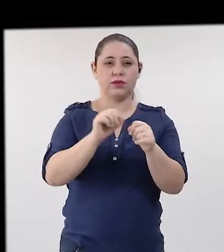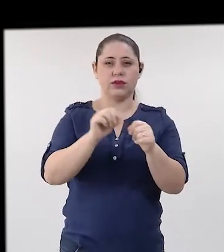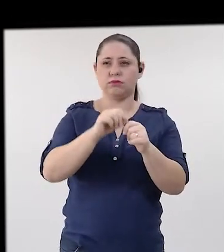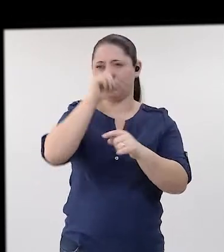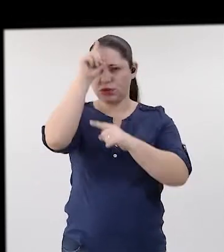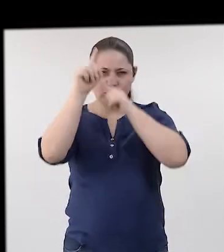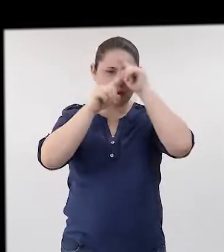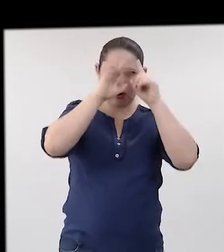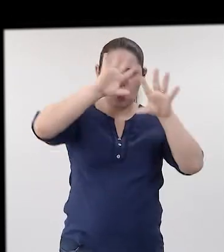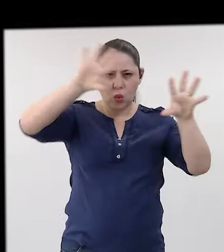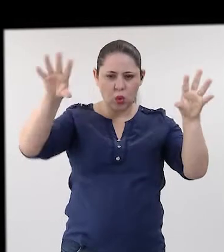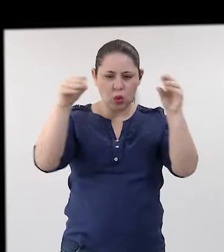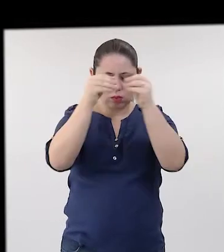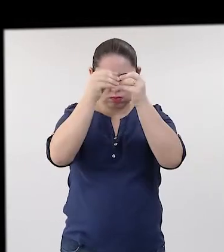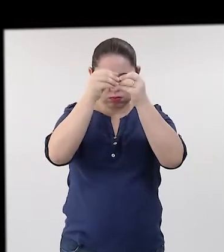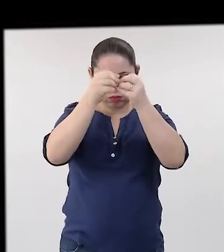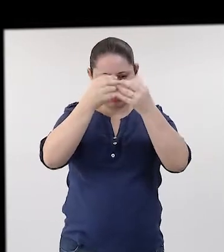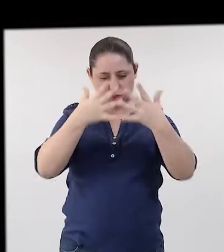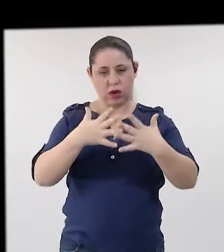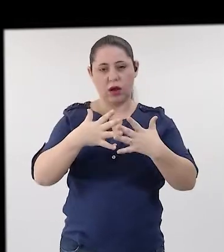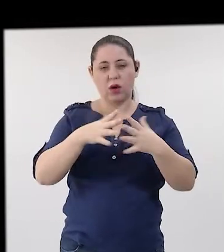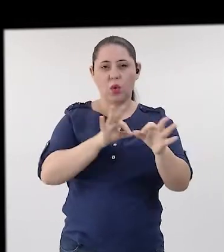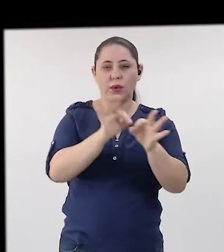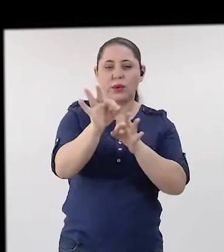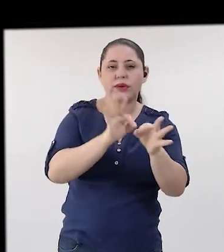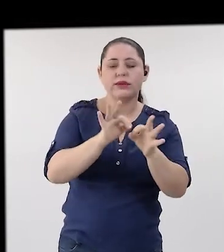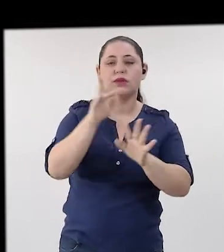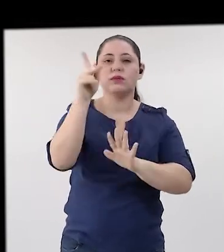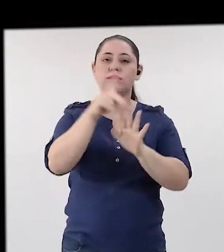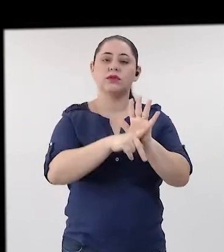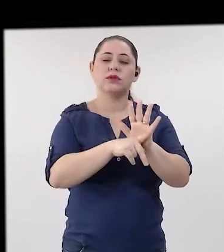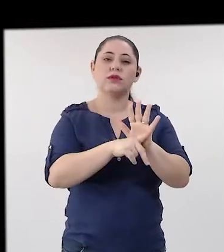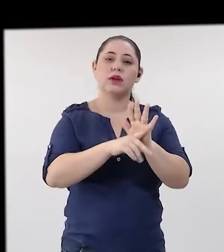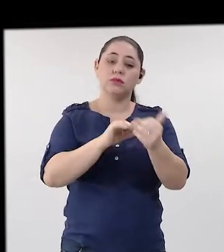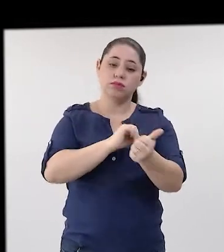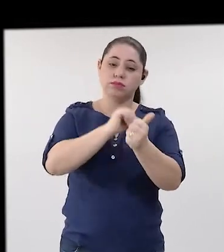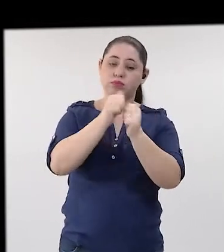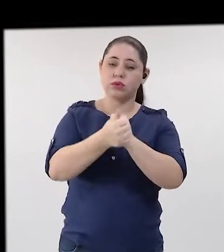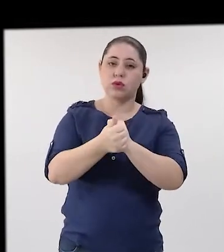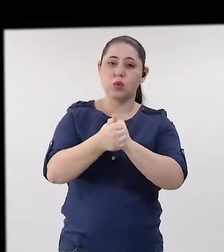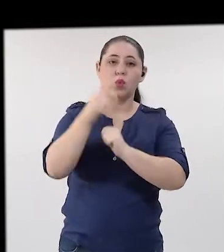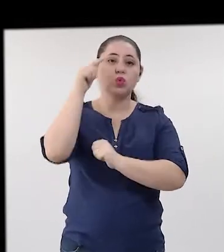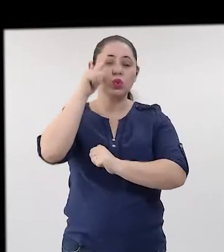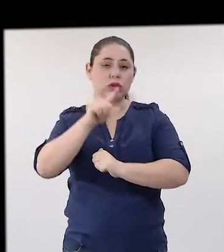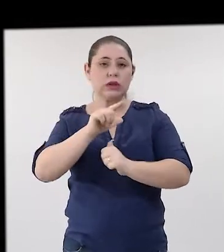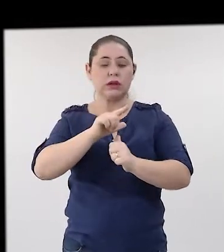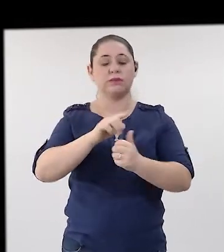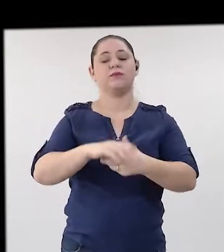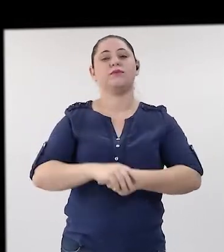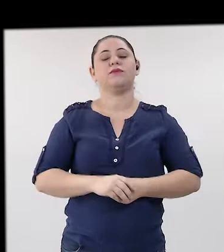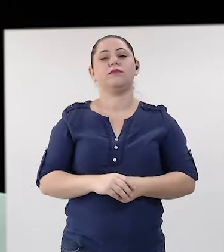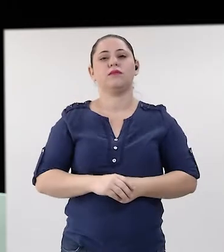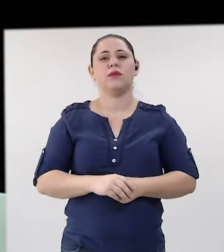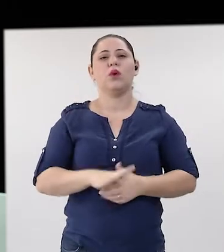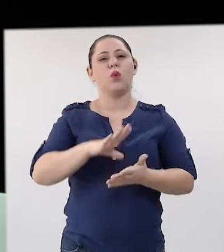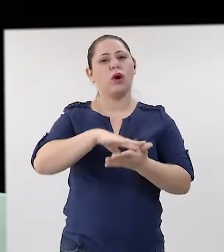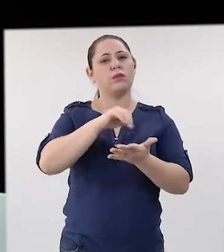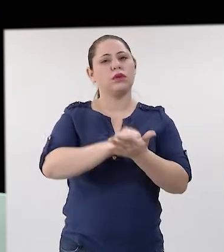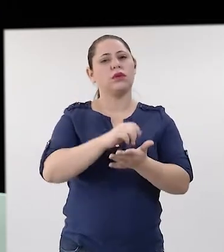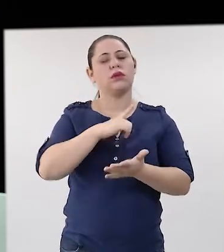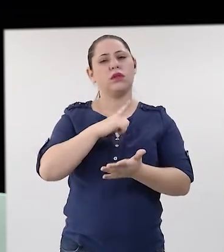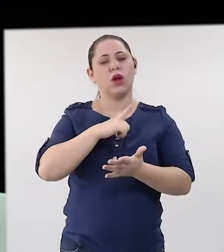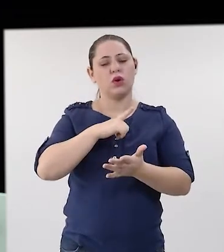um brainstorm, que seria uma chuva de ideias, e conseguiu, então, modelar um projeto para estar concorrendo dentro dessa maratona. Bom,